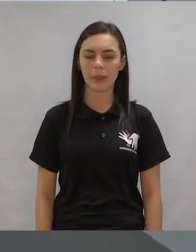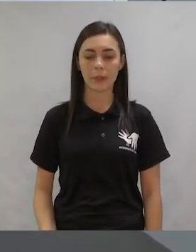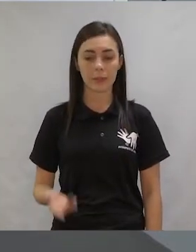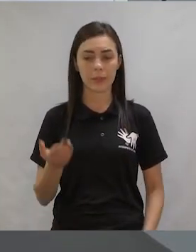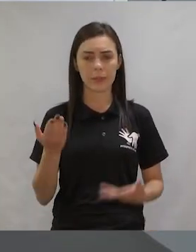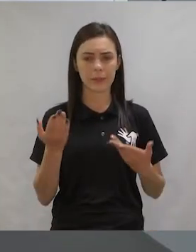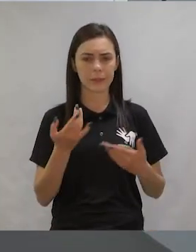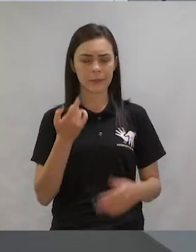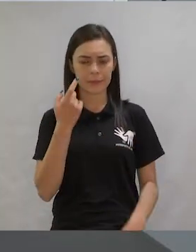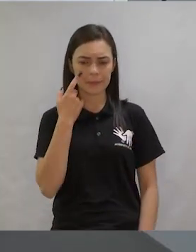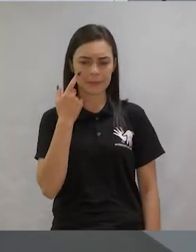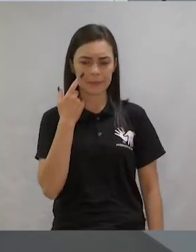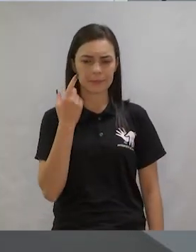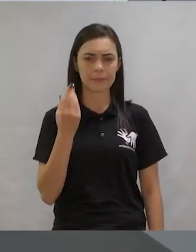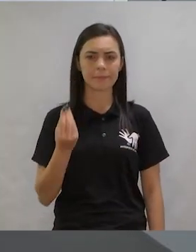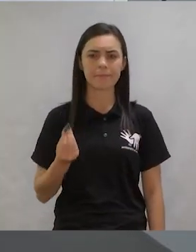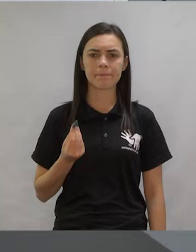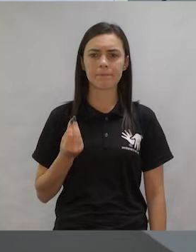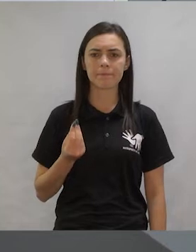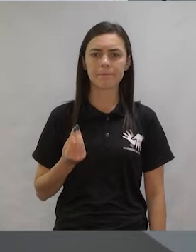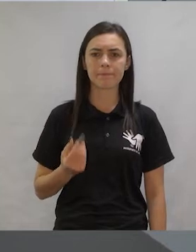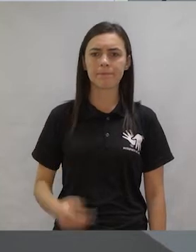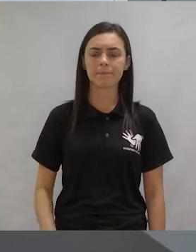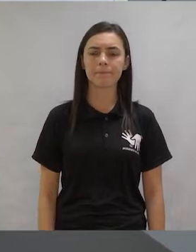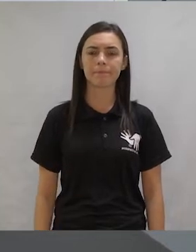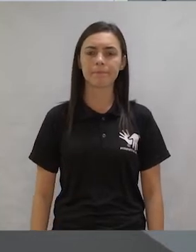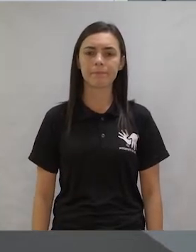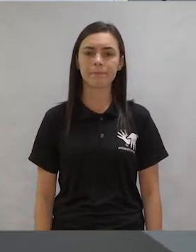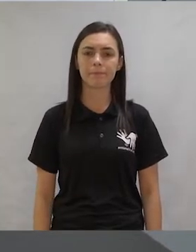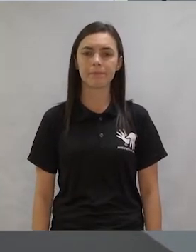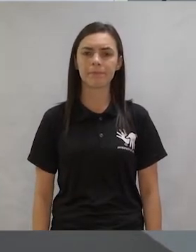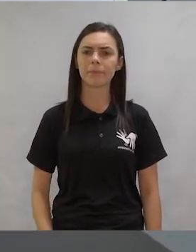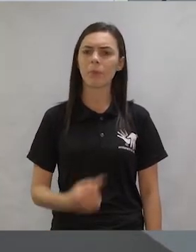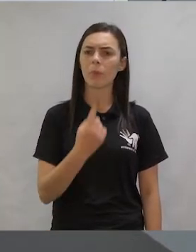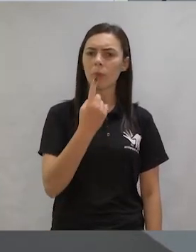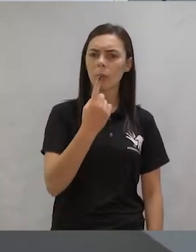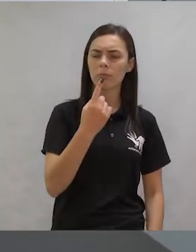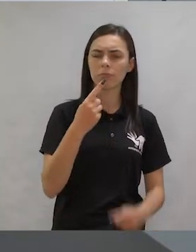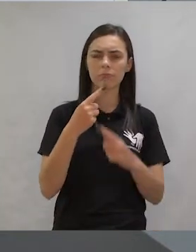Vamos ver aqui agora. 1 vezes 2.